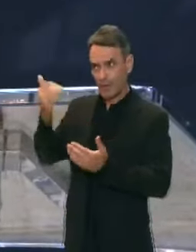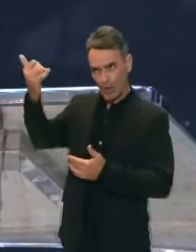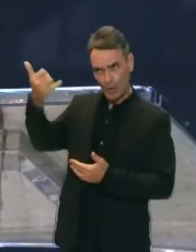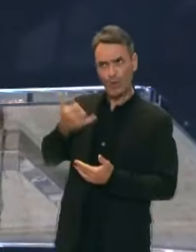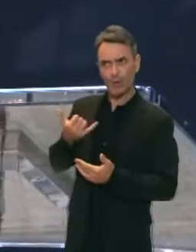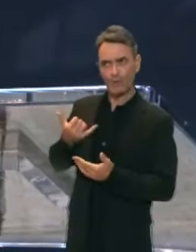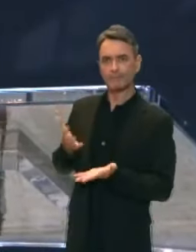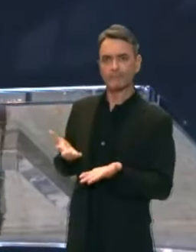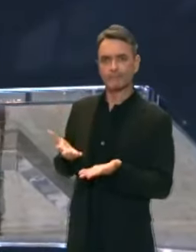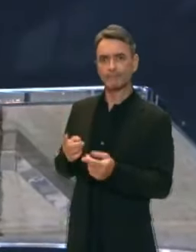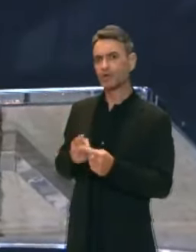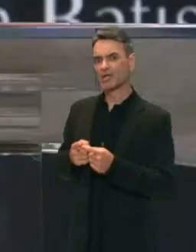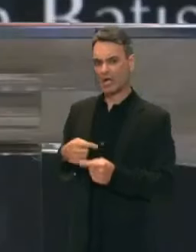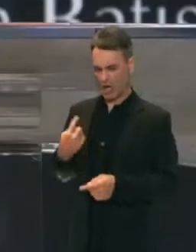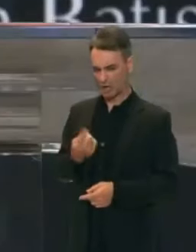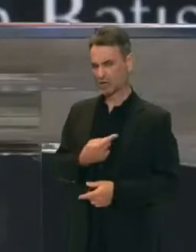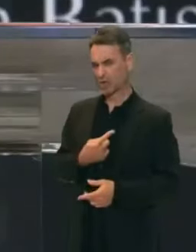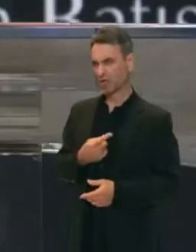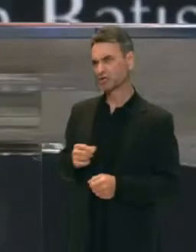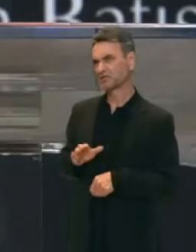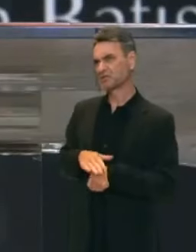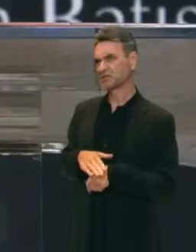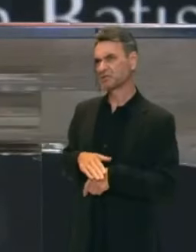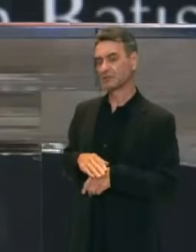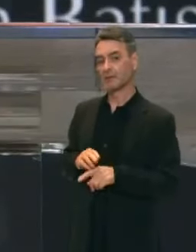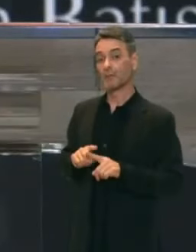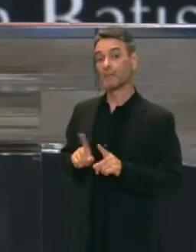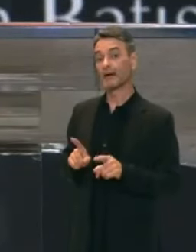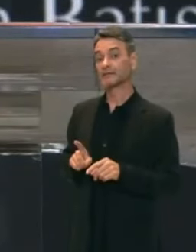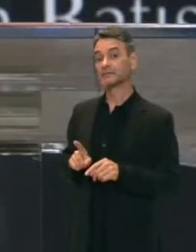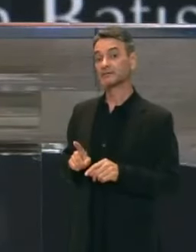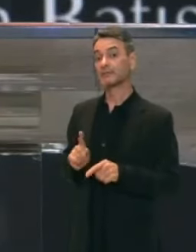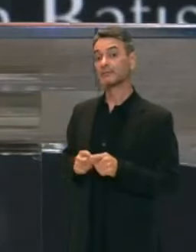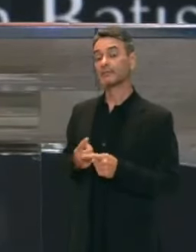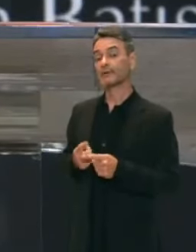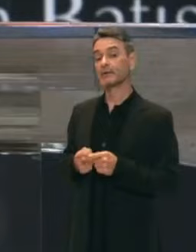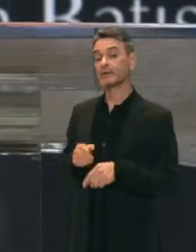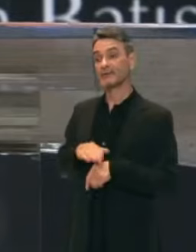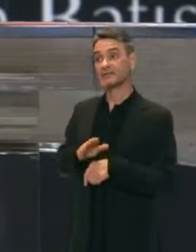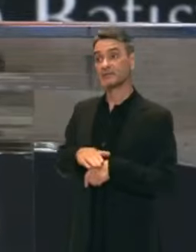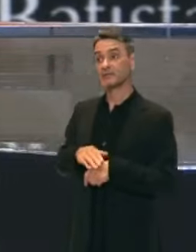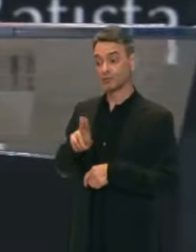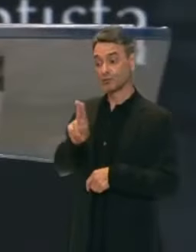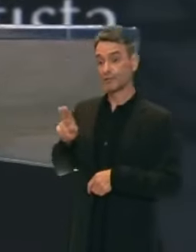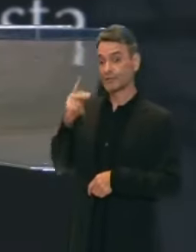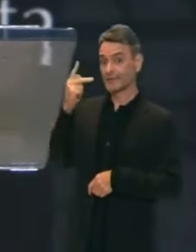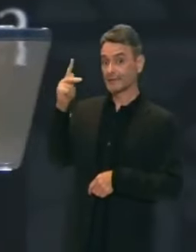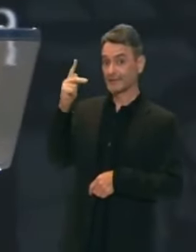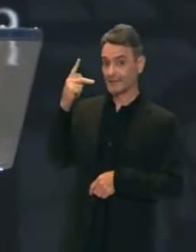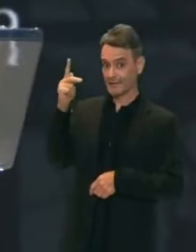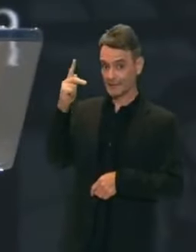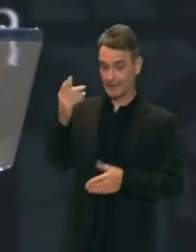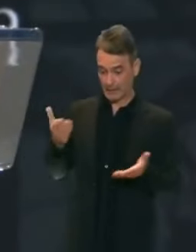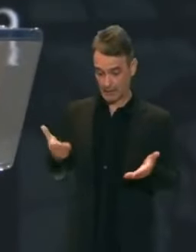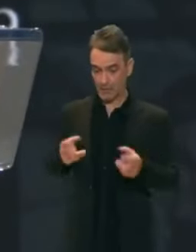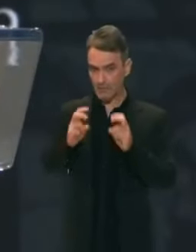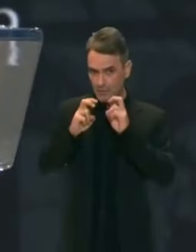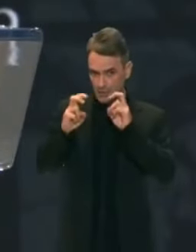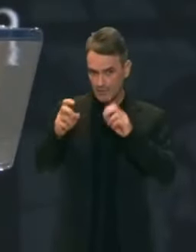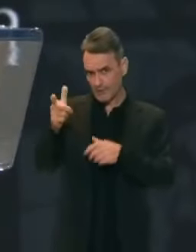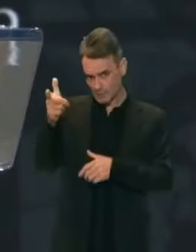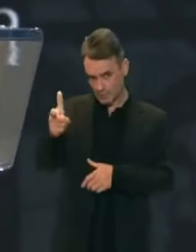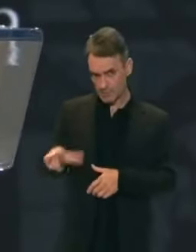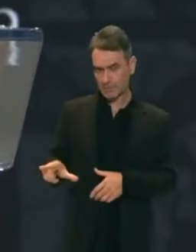fazendo, mas porque o fazemos em nome de Jesus. Por isso nós vamos clamar mais uma vez